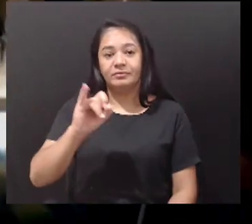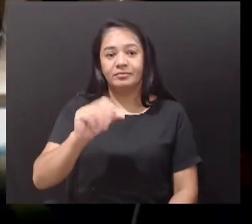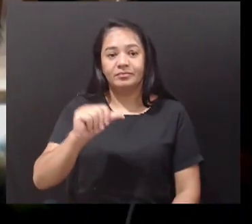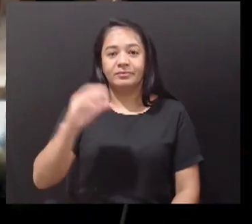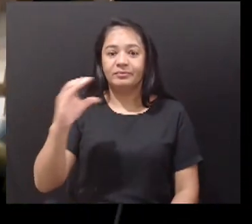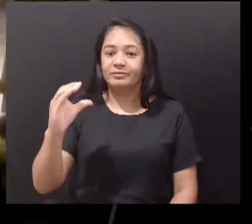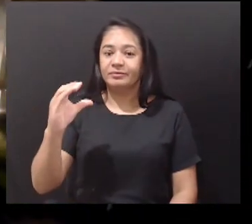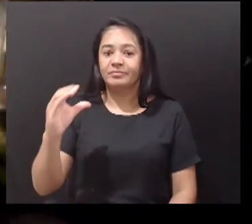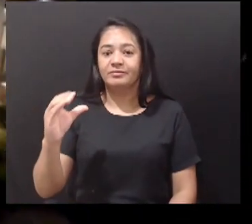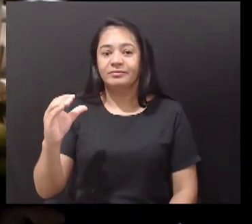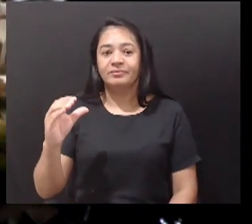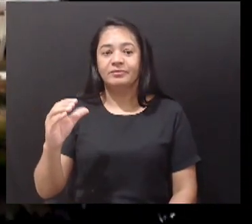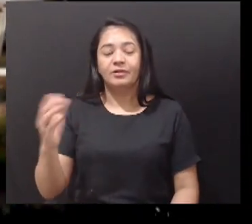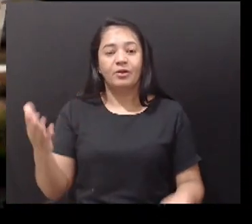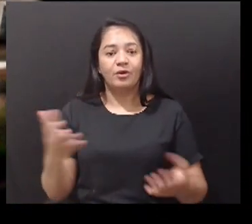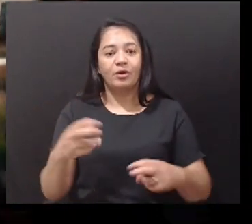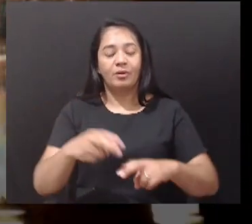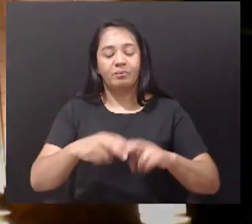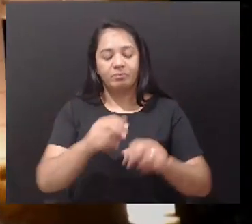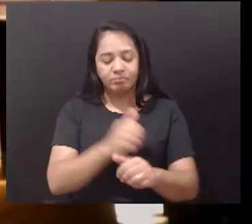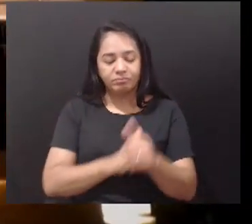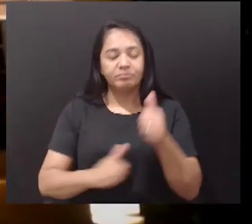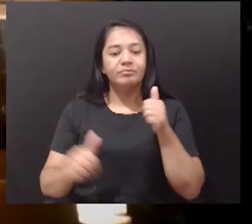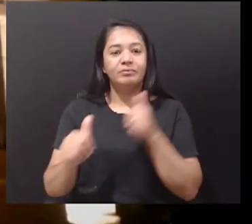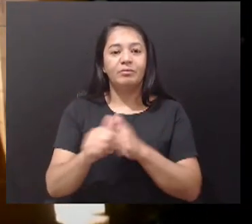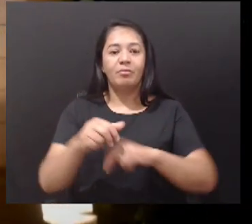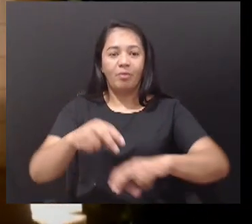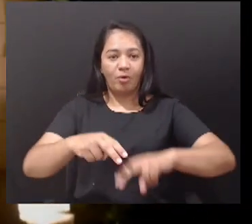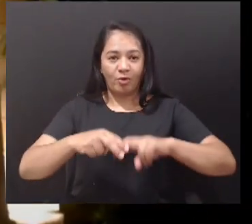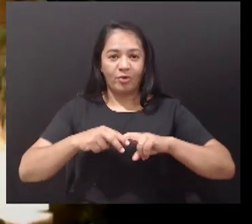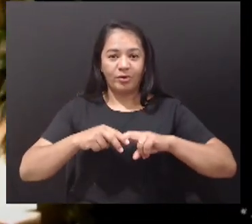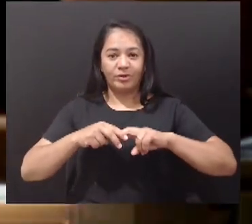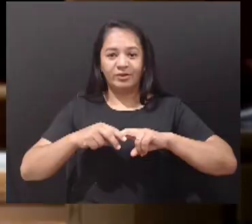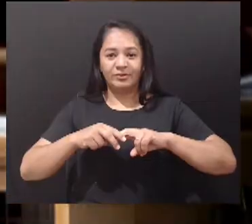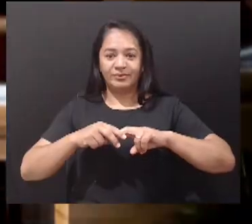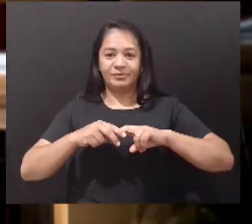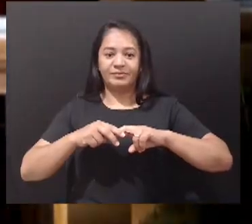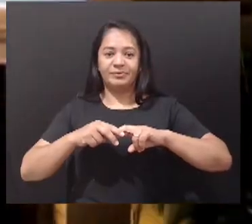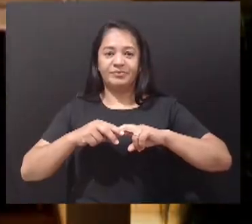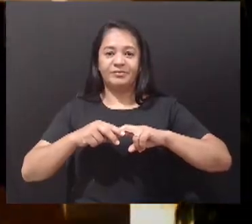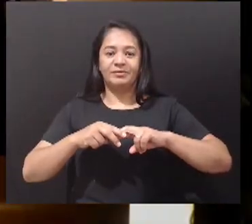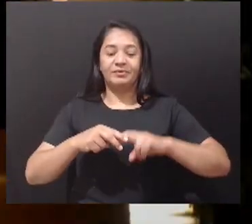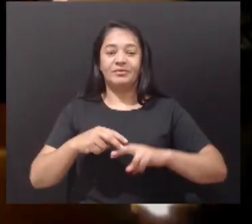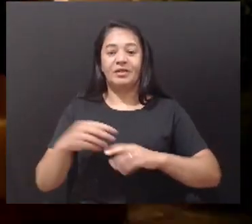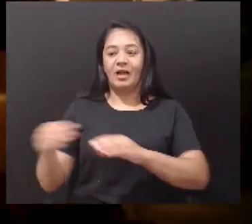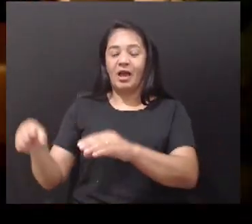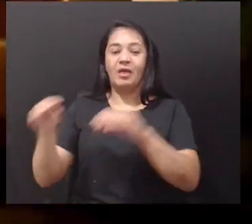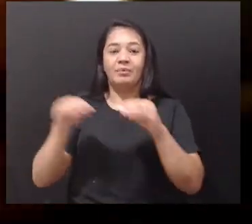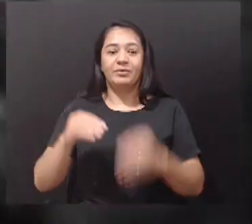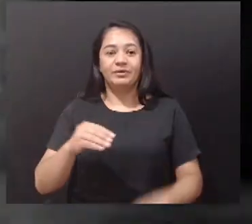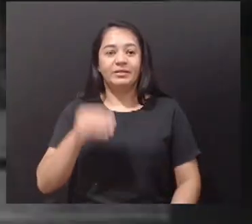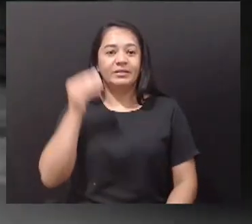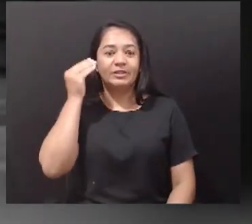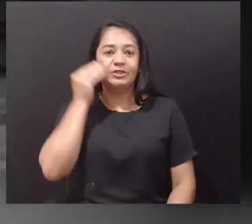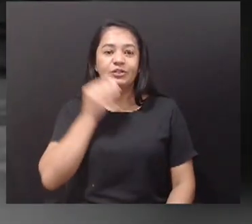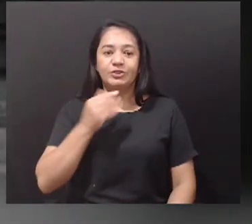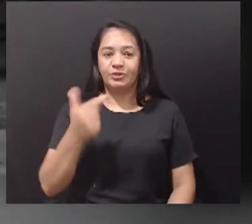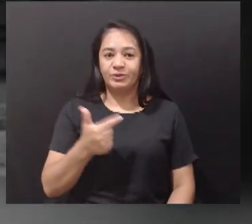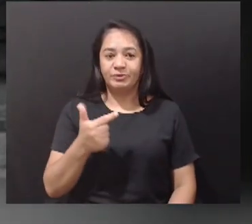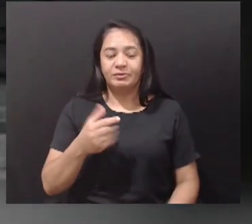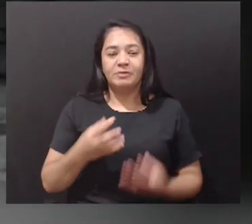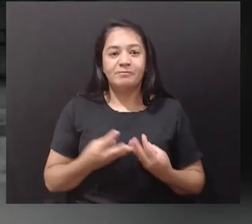que é e o protagonismo graças à vinda de Dom Pedro e, como diz, a sensibilidade